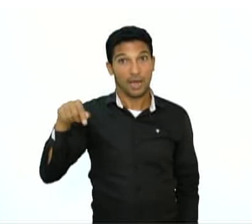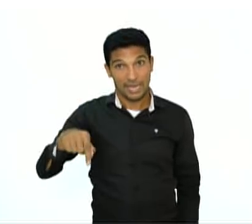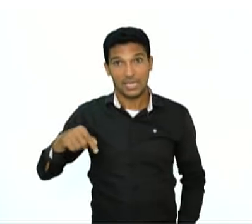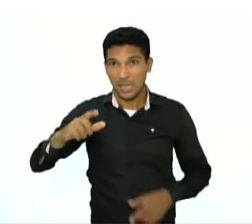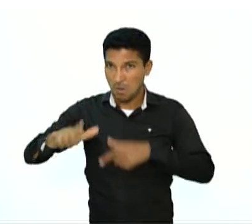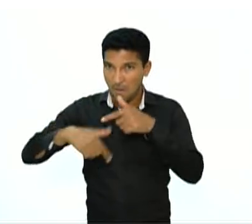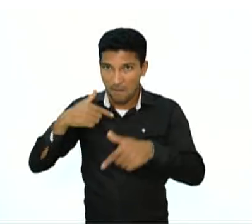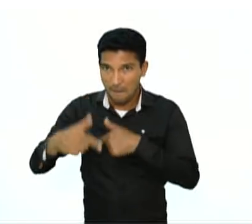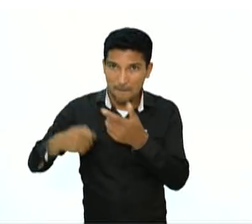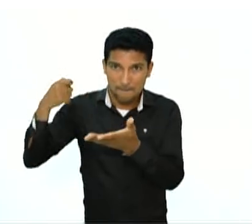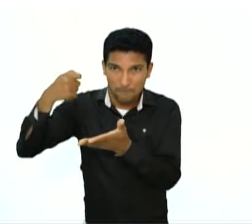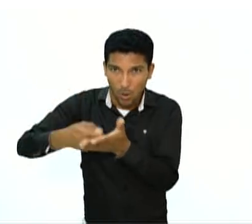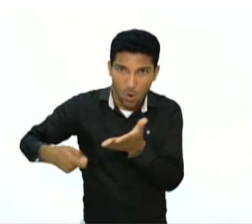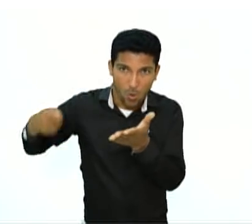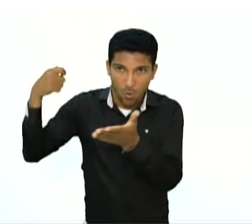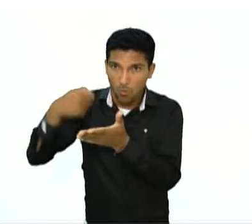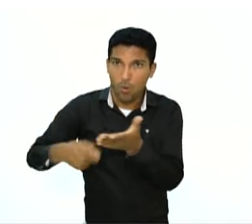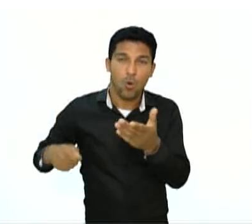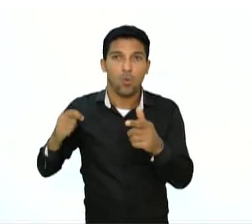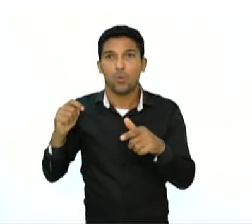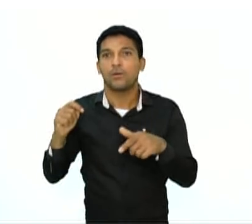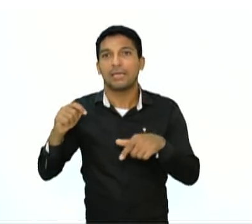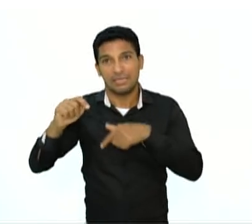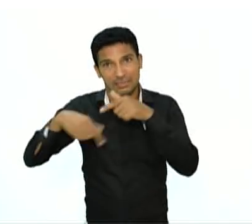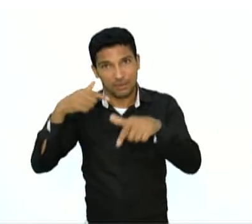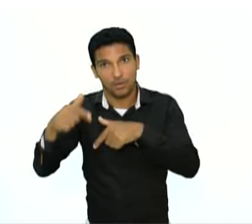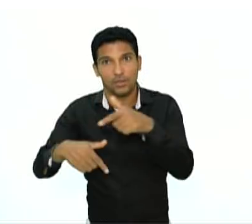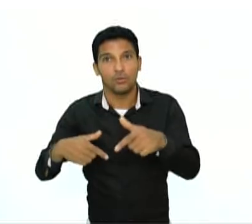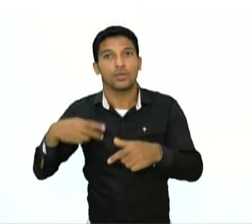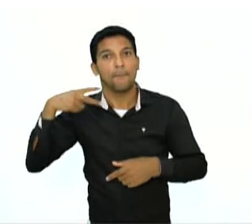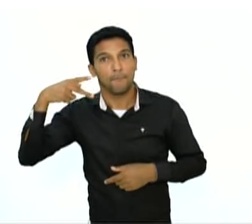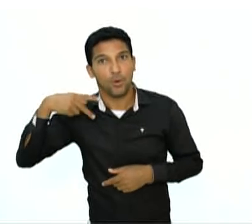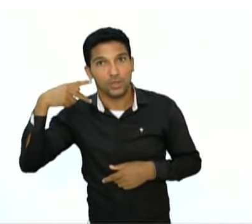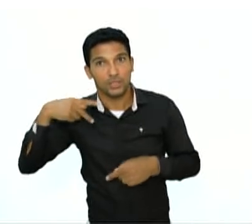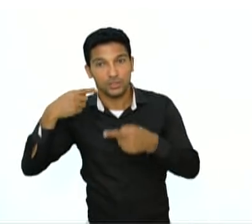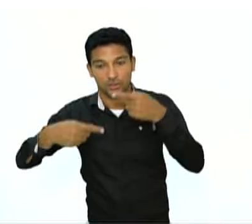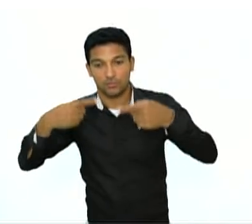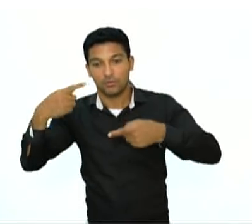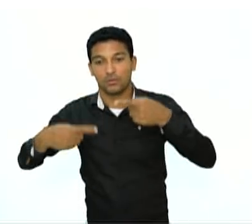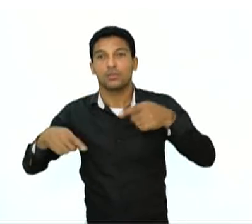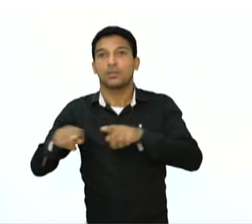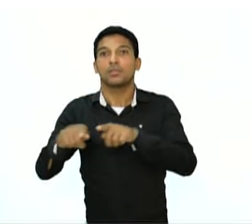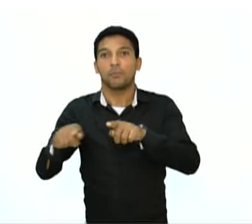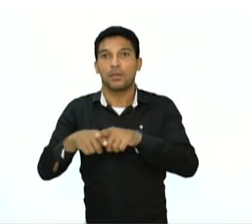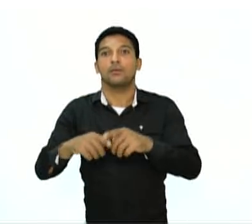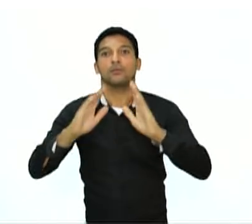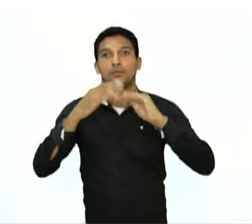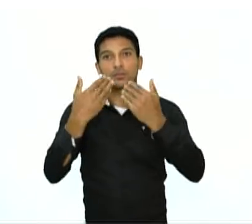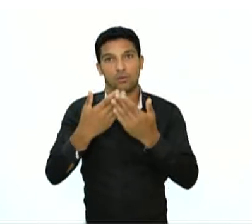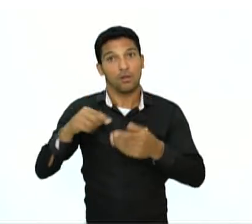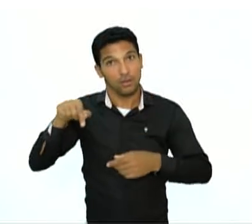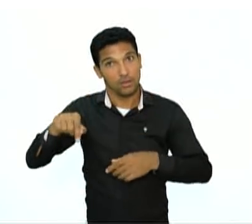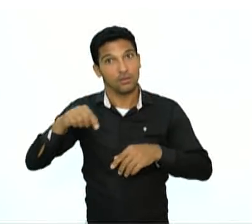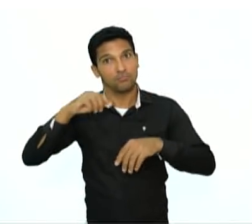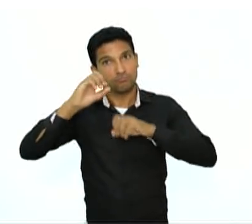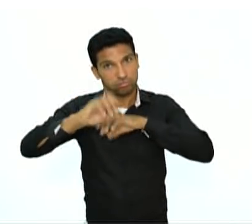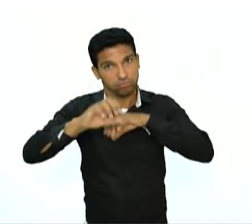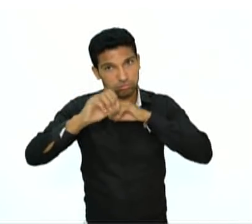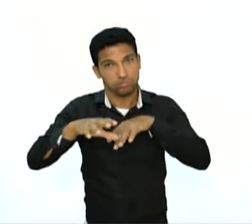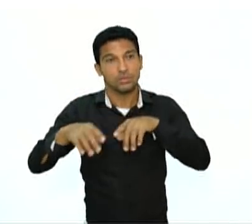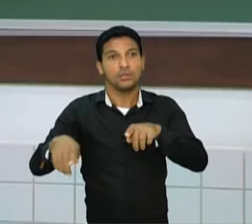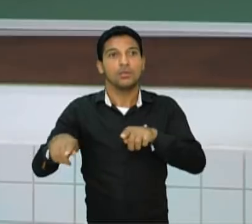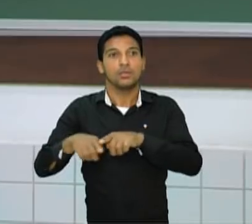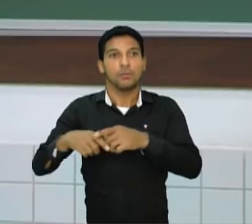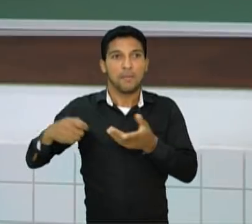abolicionistas. Teve sociedade abolicionista em Curitiba, teve sociedade abolicionista em Paranaguá e em outras cidades do estado.